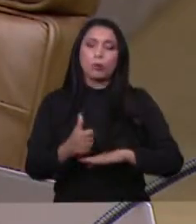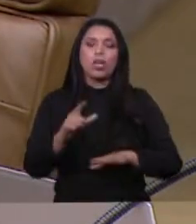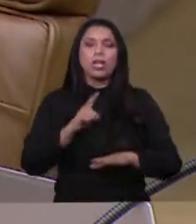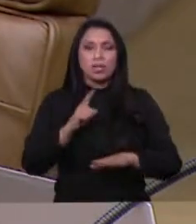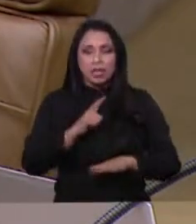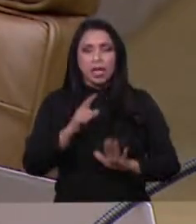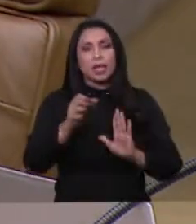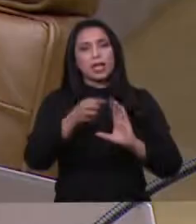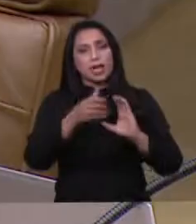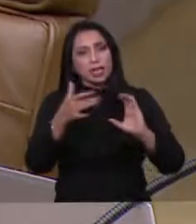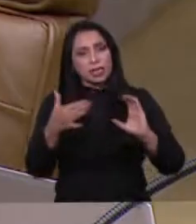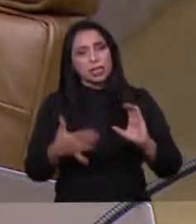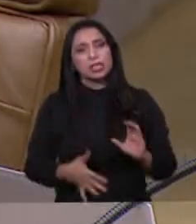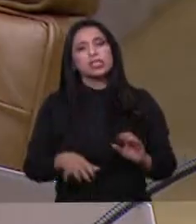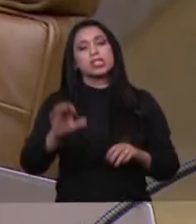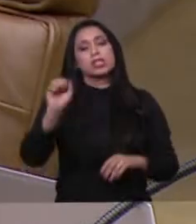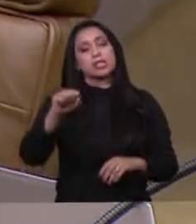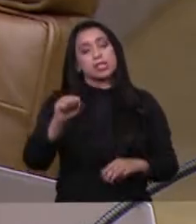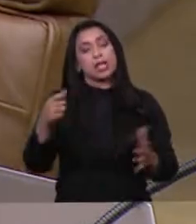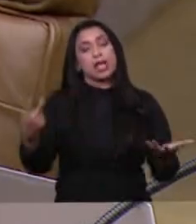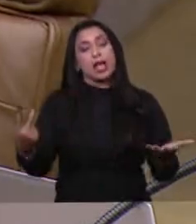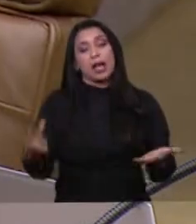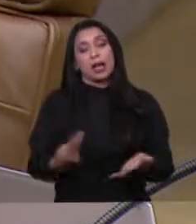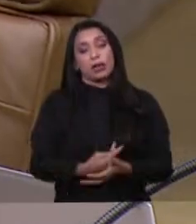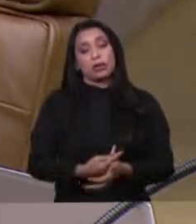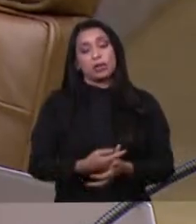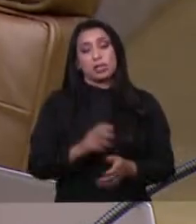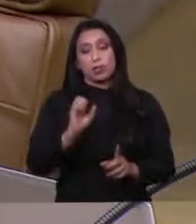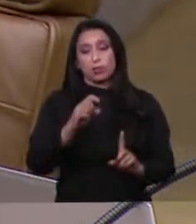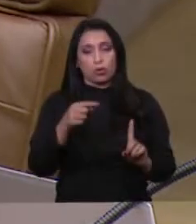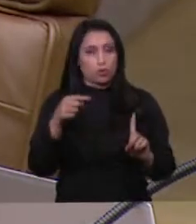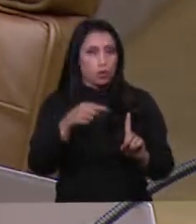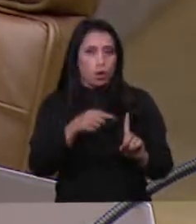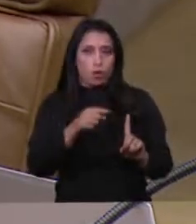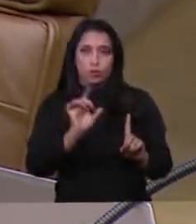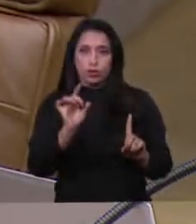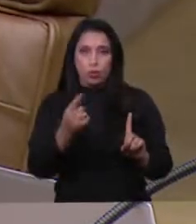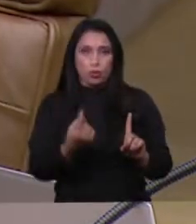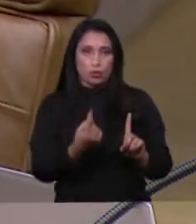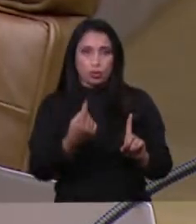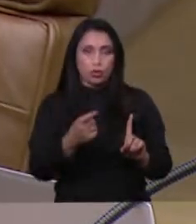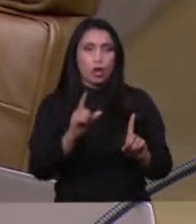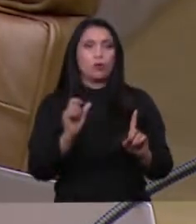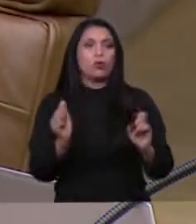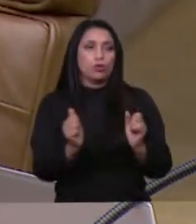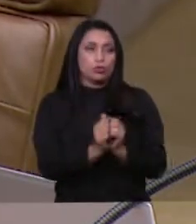ocorrido por ato que não era só dele, porque é um crime junto com todos os outros,